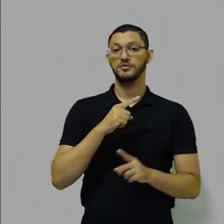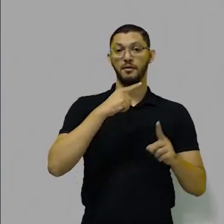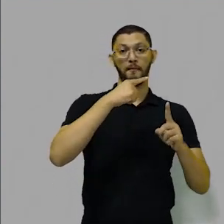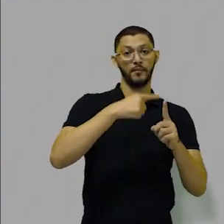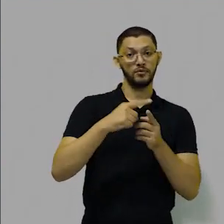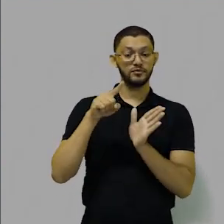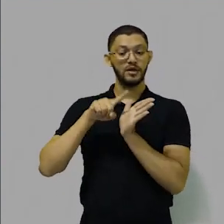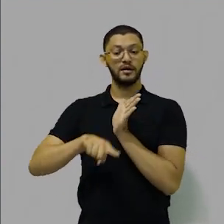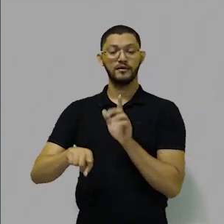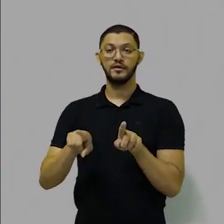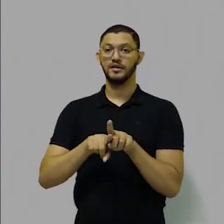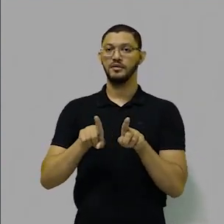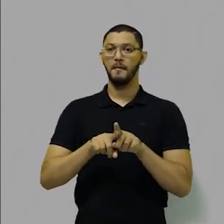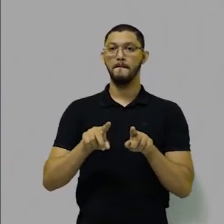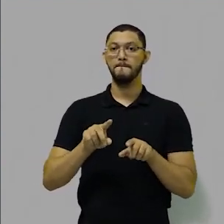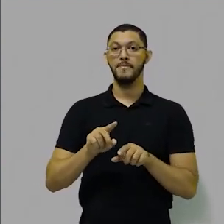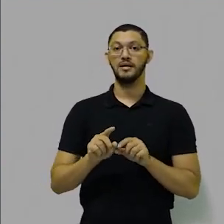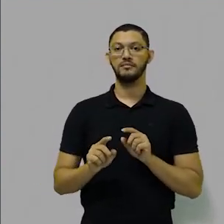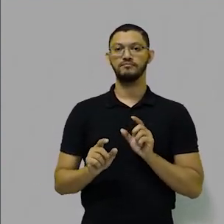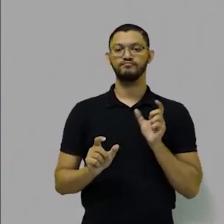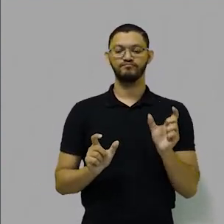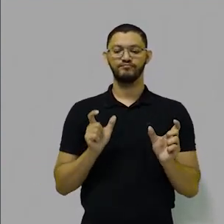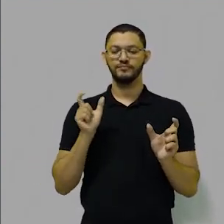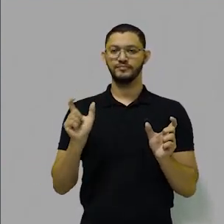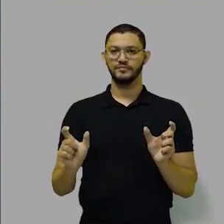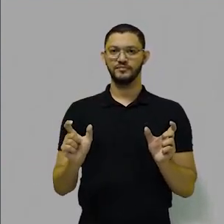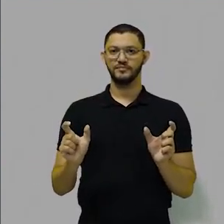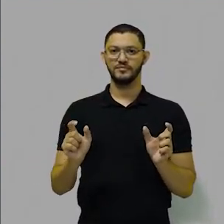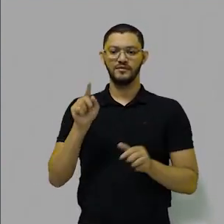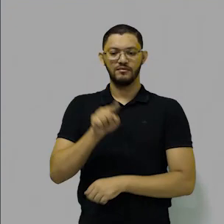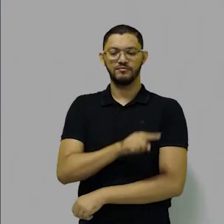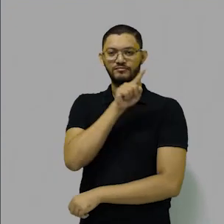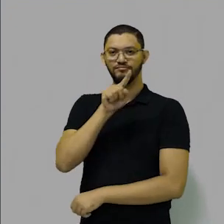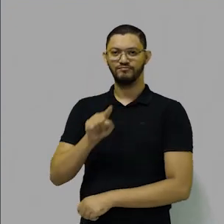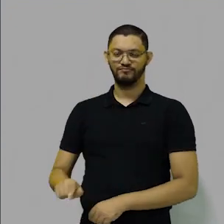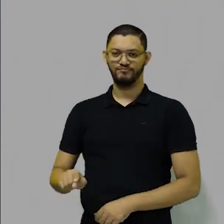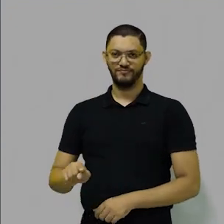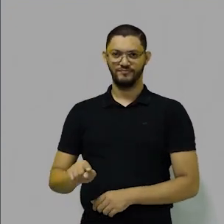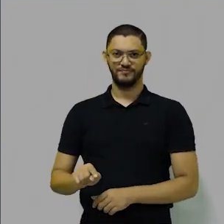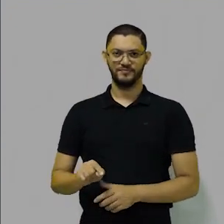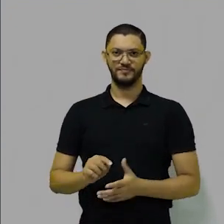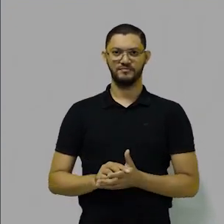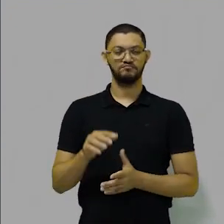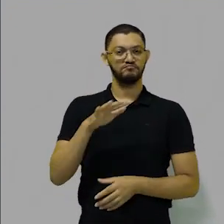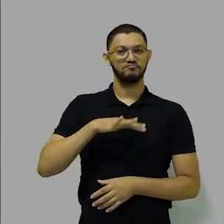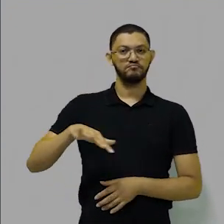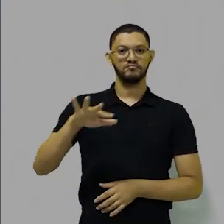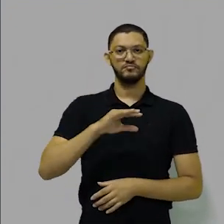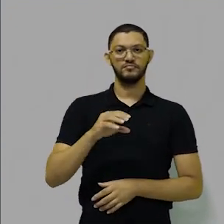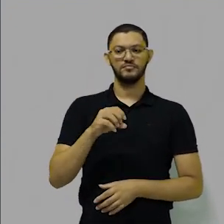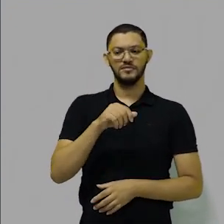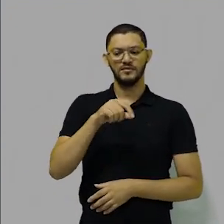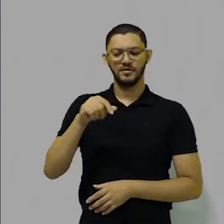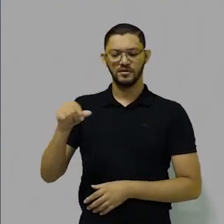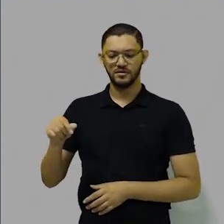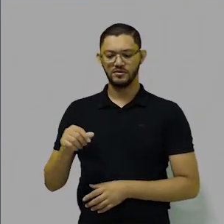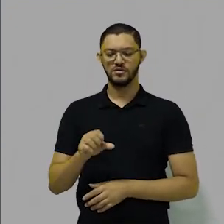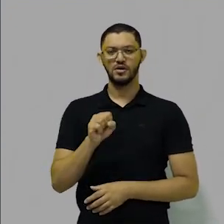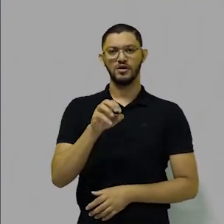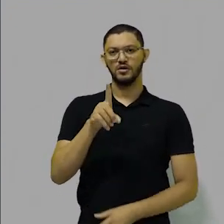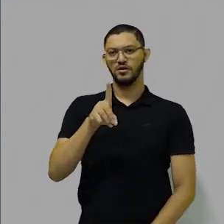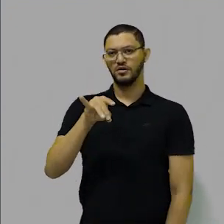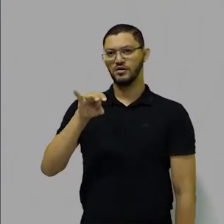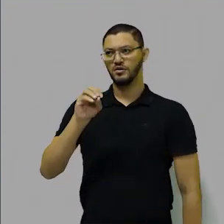positivas e negativas. Só que uma acaba anulando, cancelando a outra. Então, de forma geral, o cristal ele é